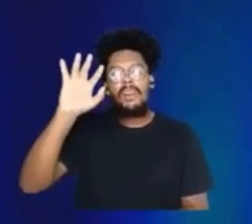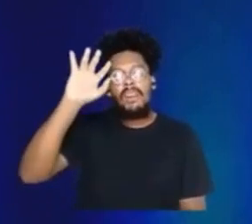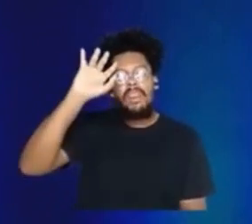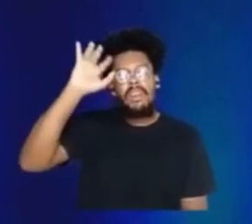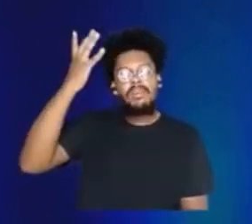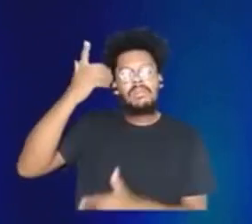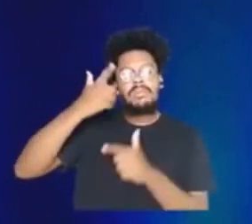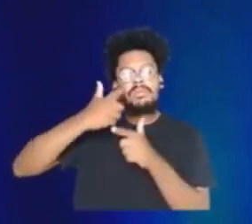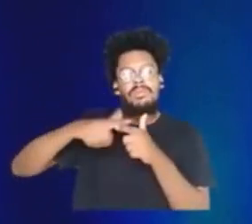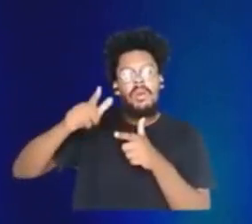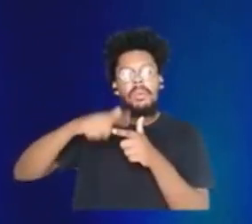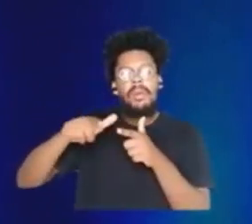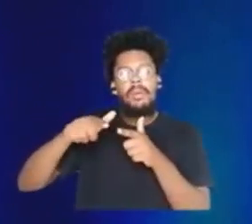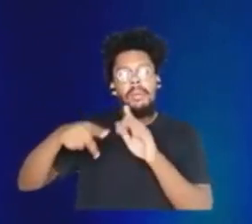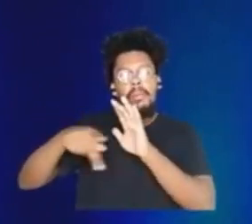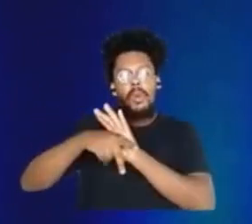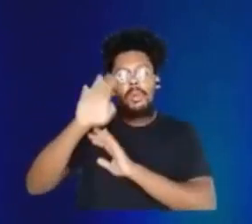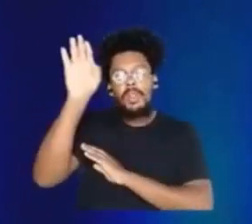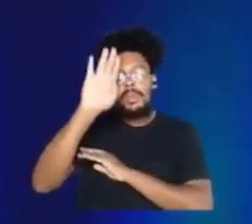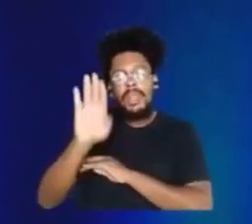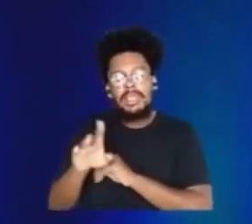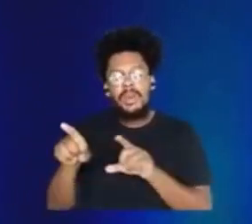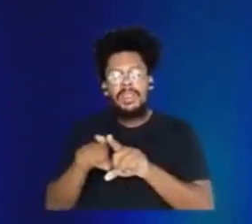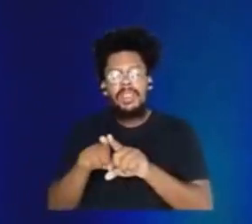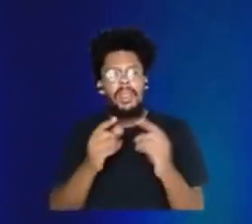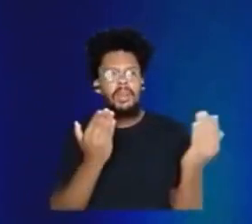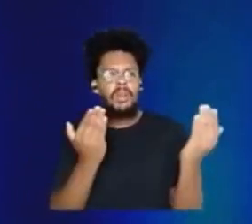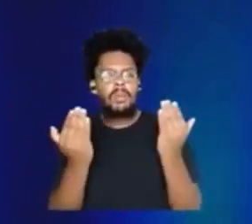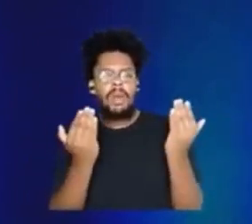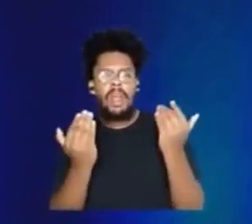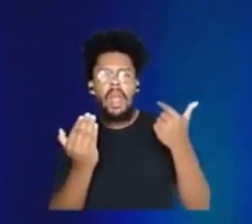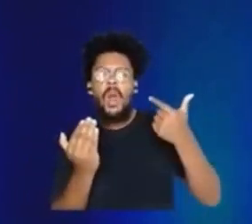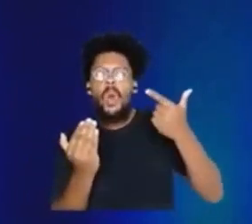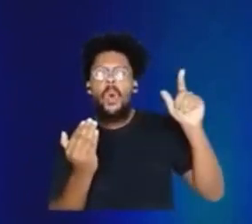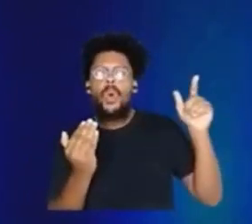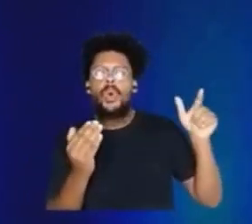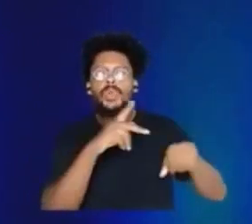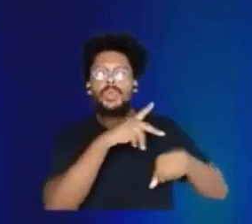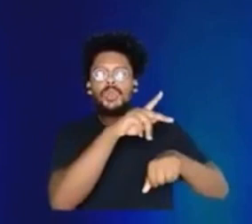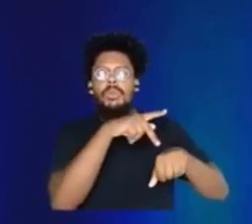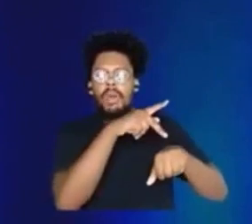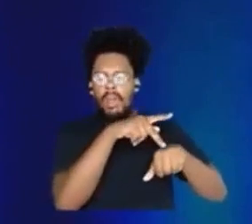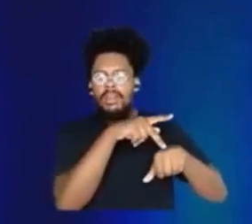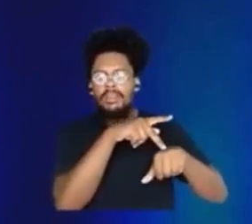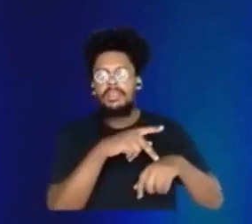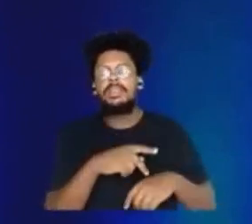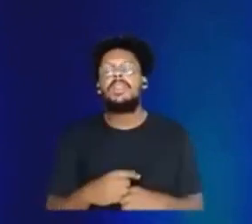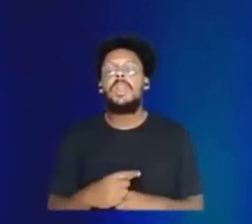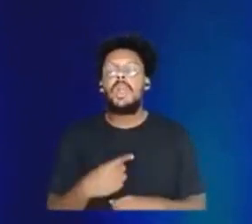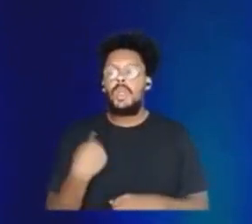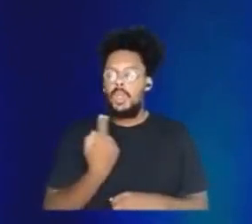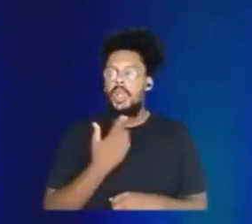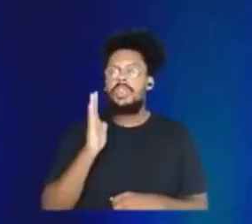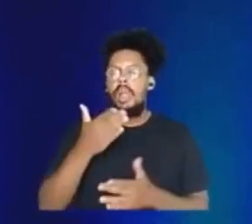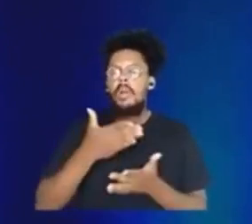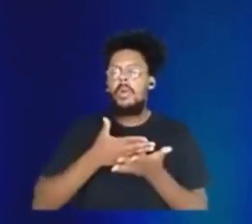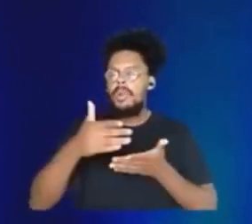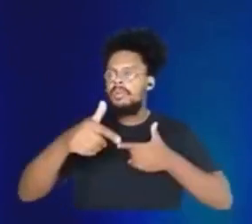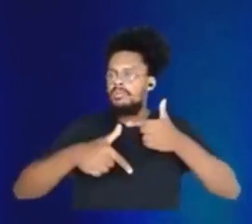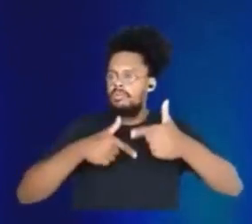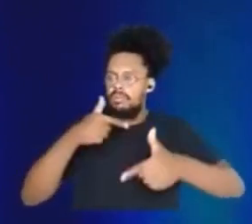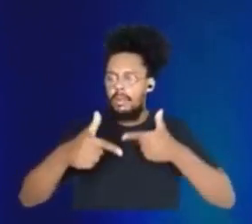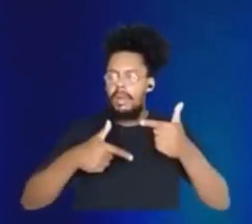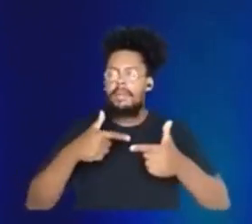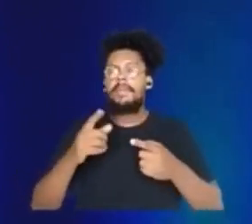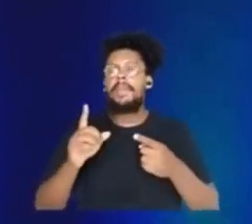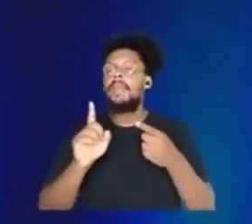soluções que outros países estão dando. Muito concretamente, nós já estamos trabalhando, em alguma medida, nessa agenda. Primeiro, com o acompanhamento